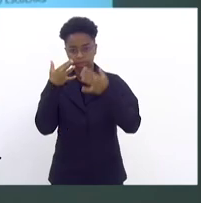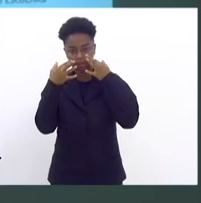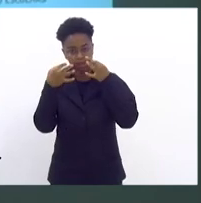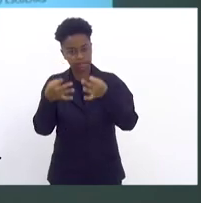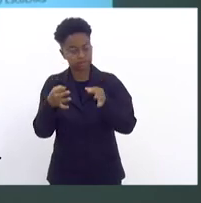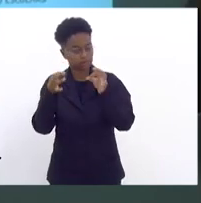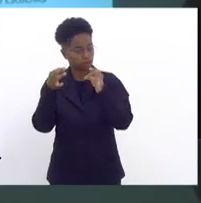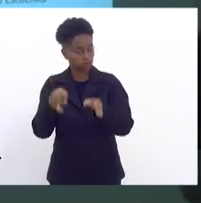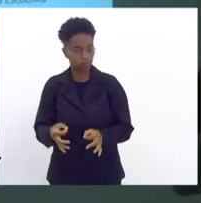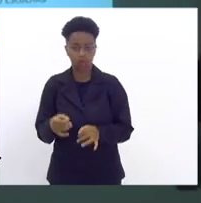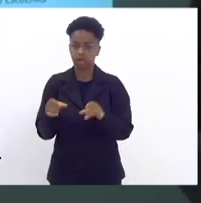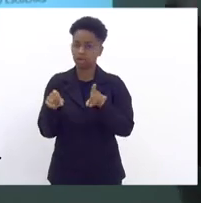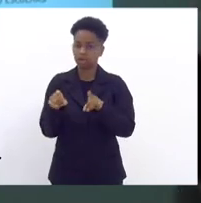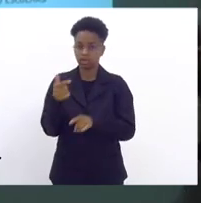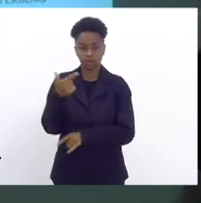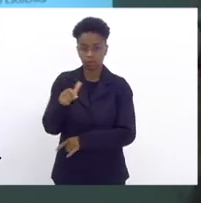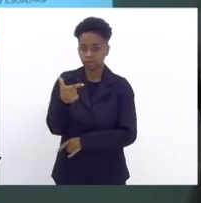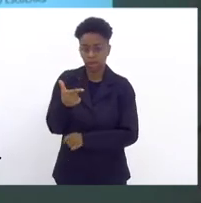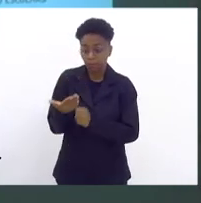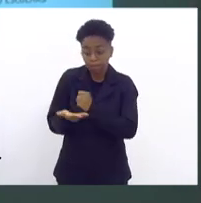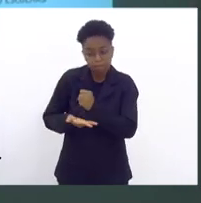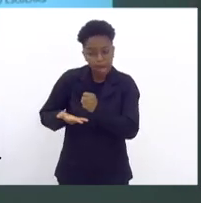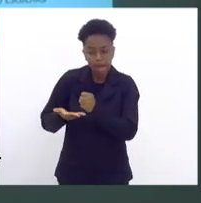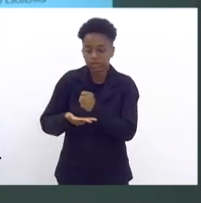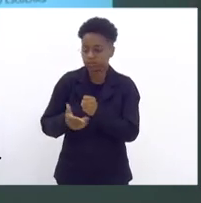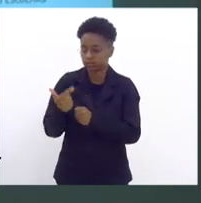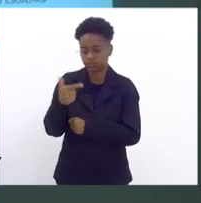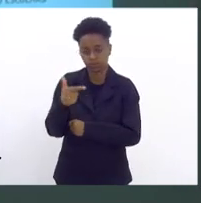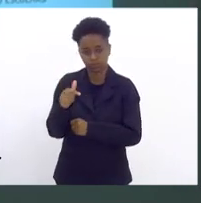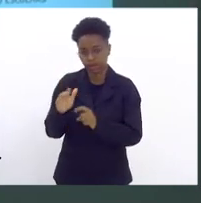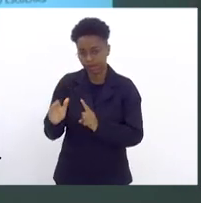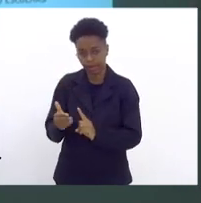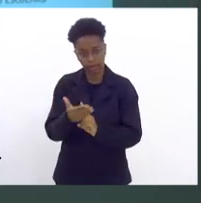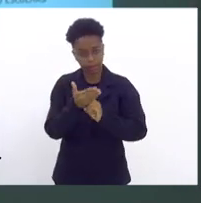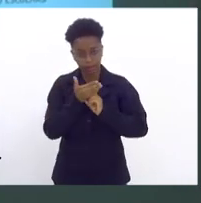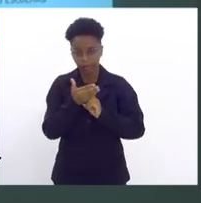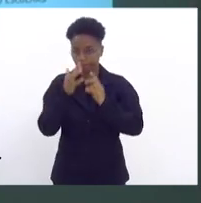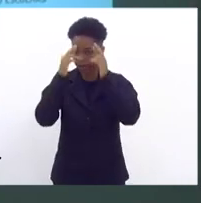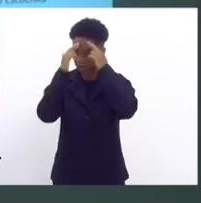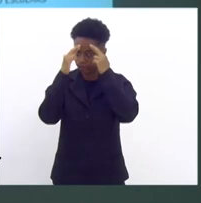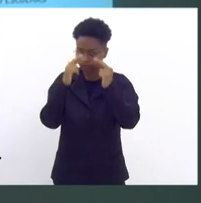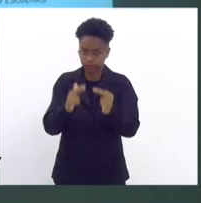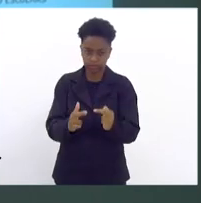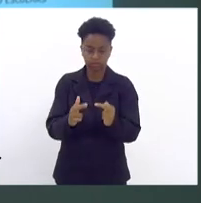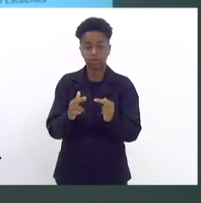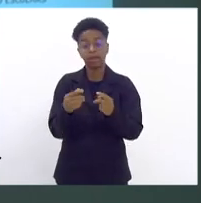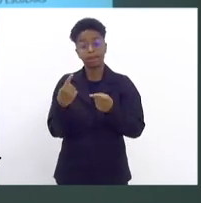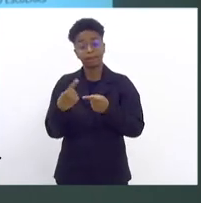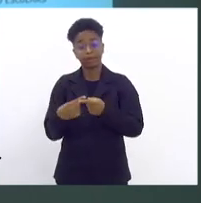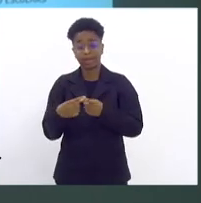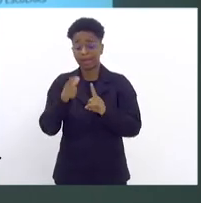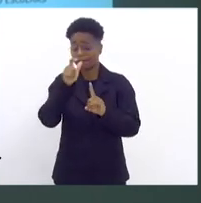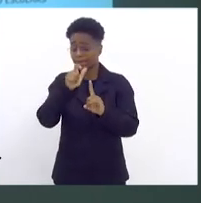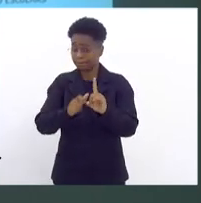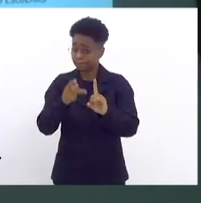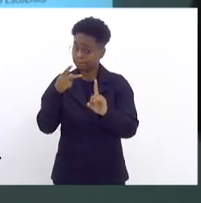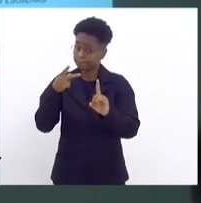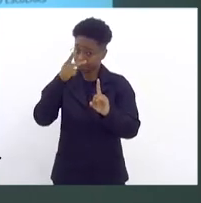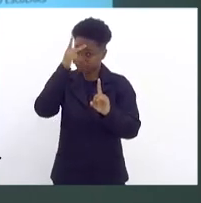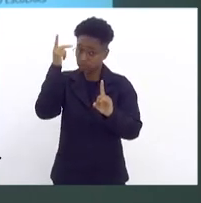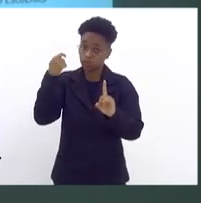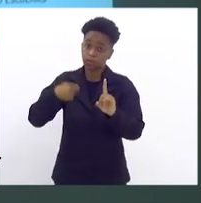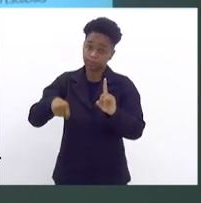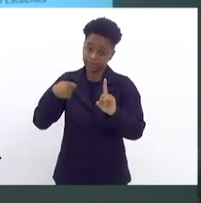adequada não existe um mínimo possível de acolhimento de respeito porque porque a pessoa ela precisa realmente